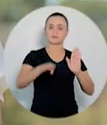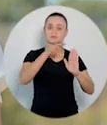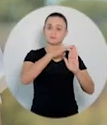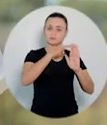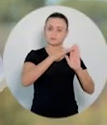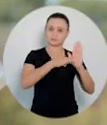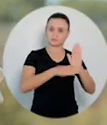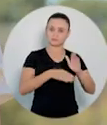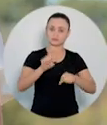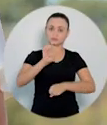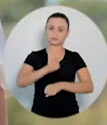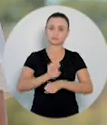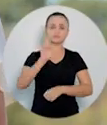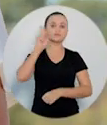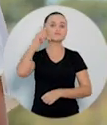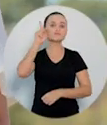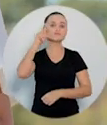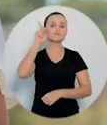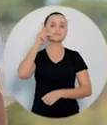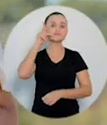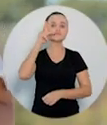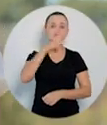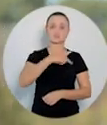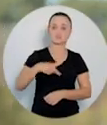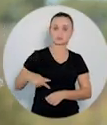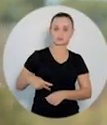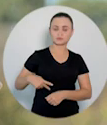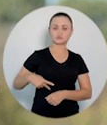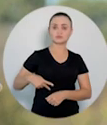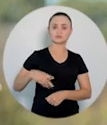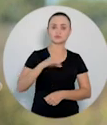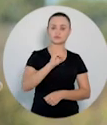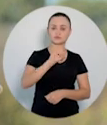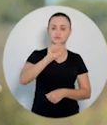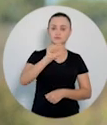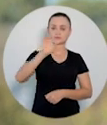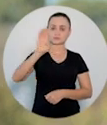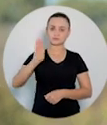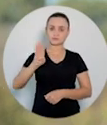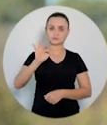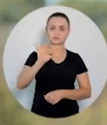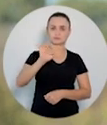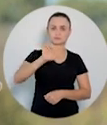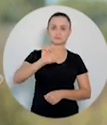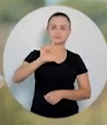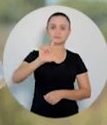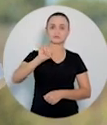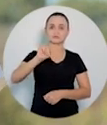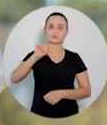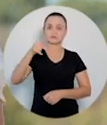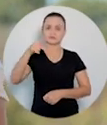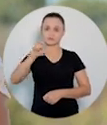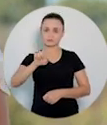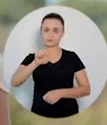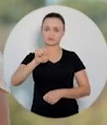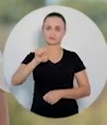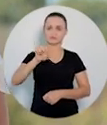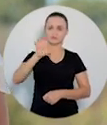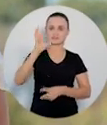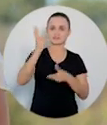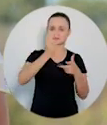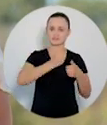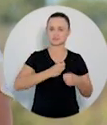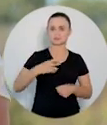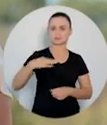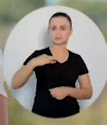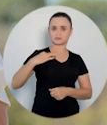Durante a agenda no estado da Paraíba, o presidente da Ordem dos Advogados do Brasil, Felipe Santa Cruz, recebeu o título de cidadão